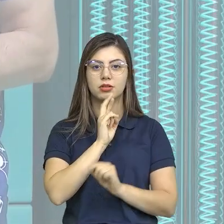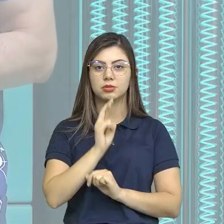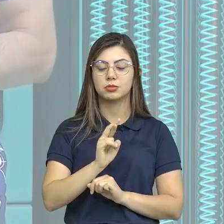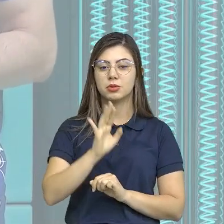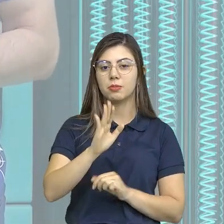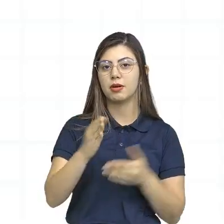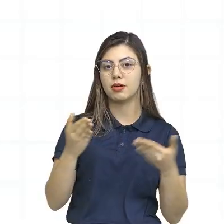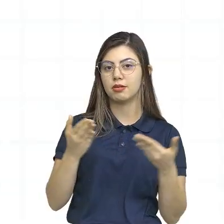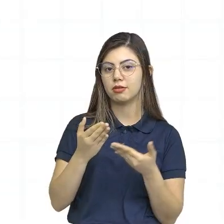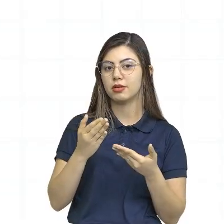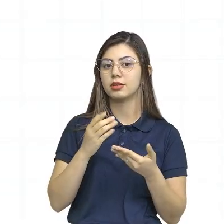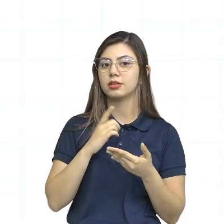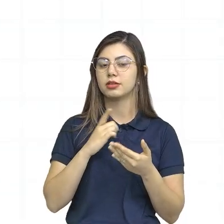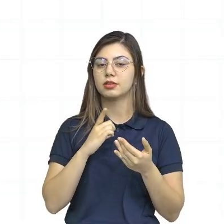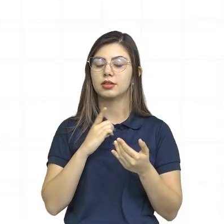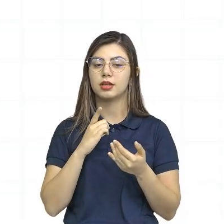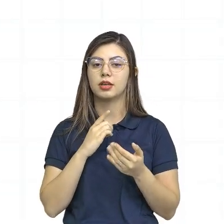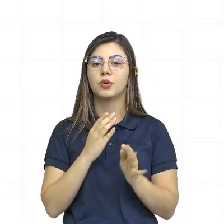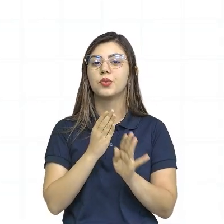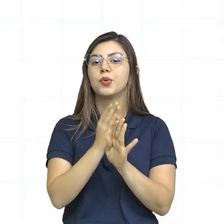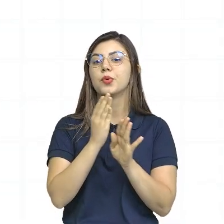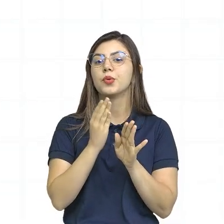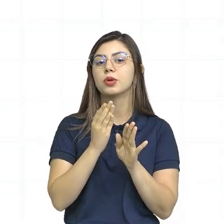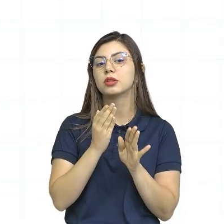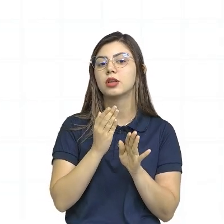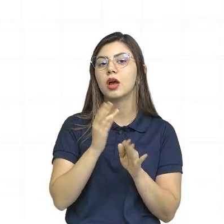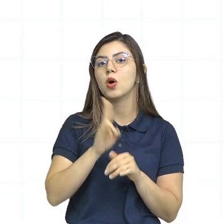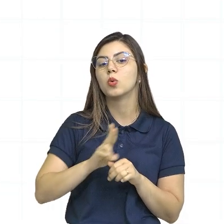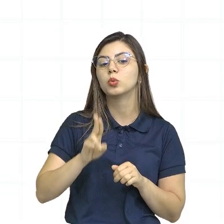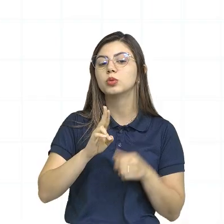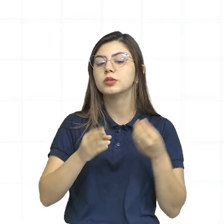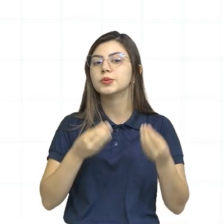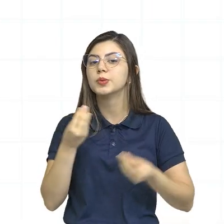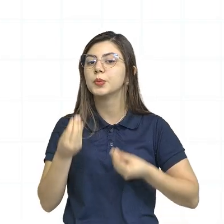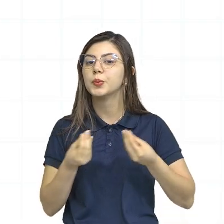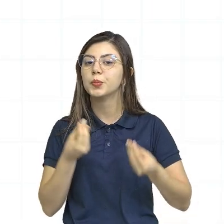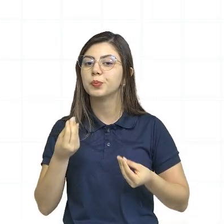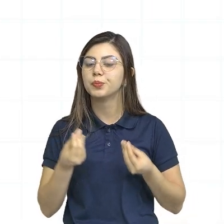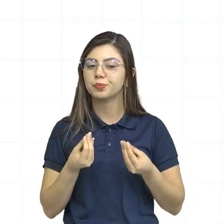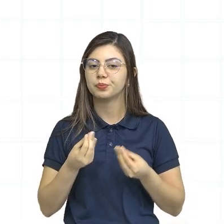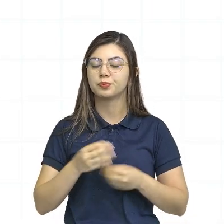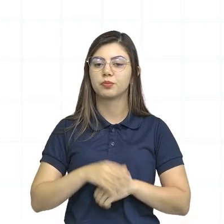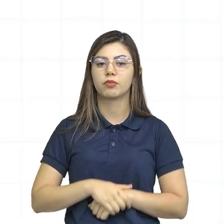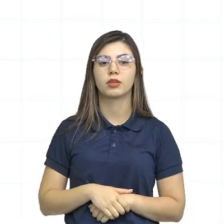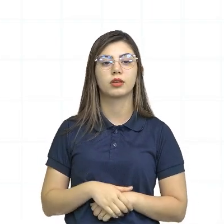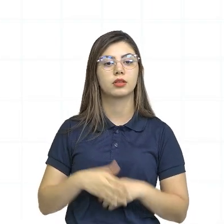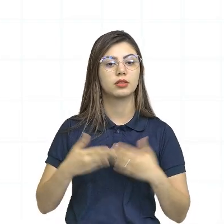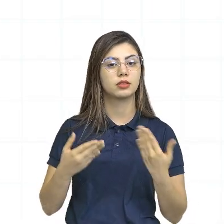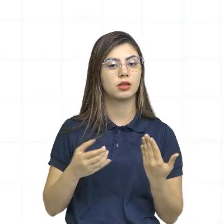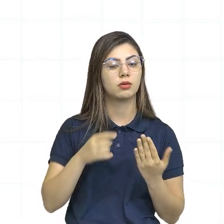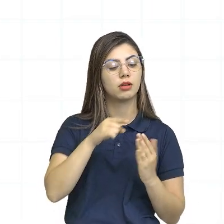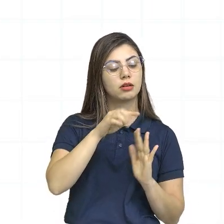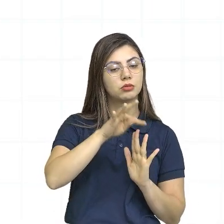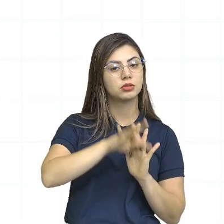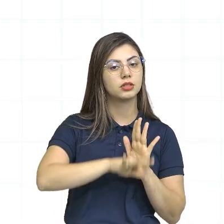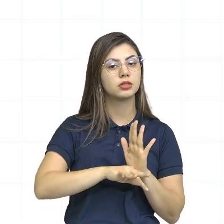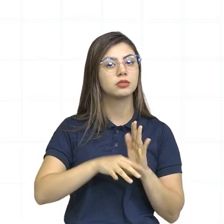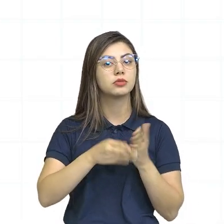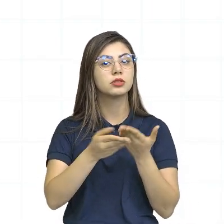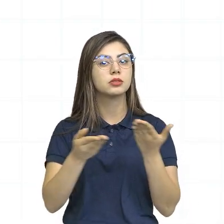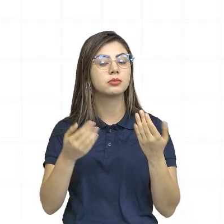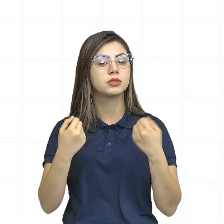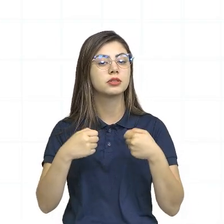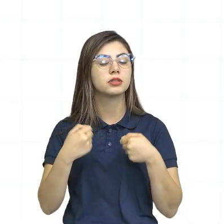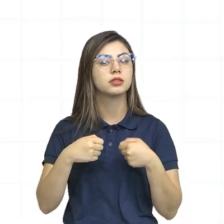utilizo o scanning. Olha só. Quando você estiver utilizando o scanning, procure no texto por, lembre-se, eu